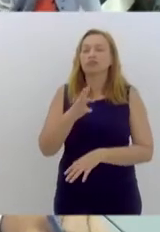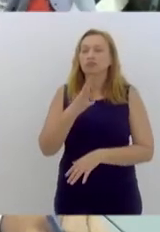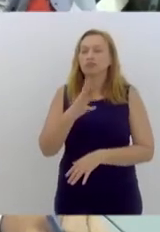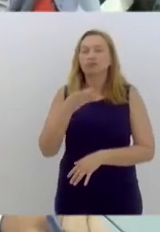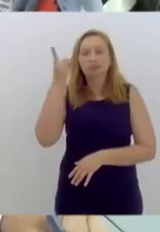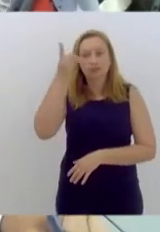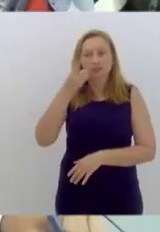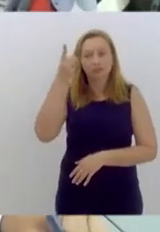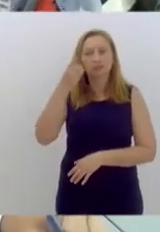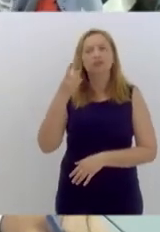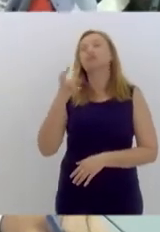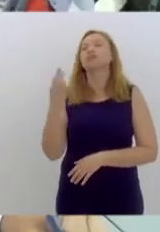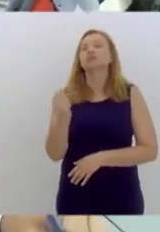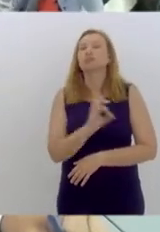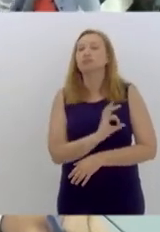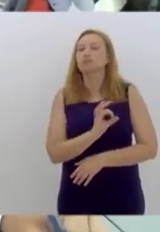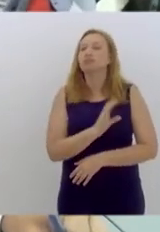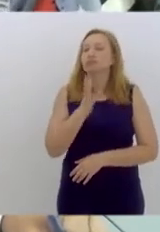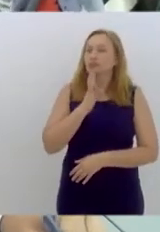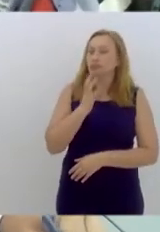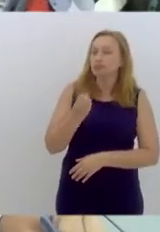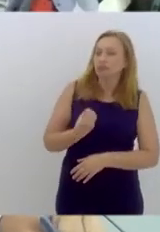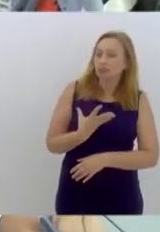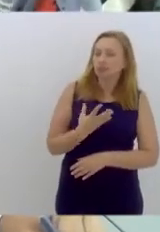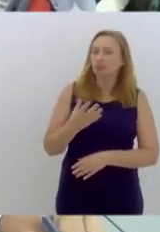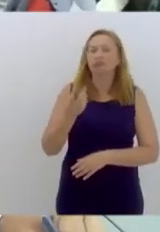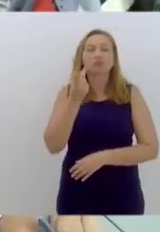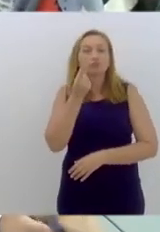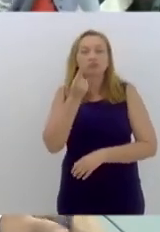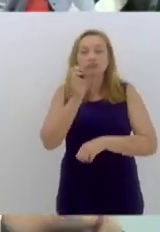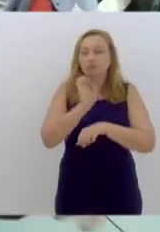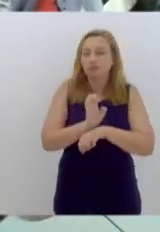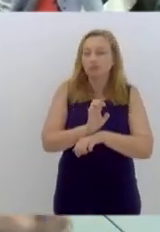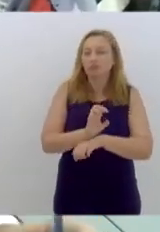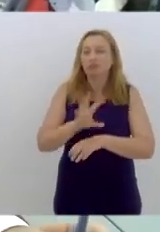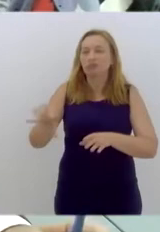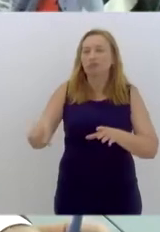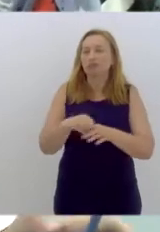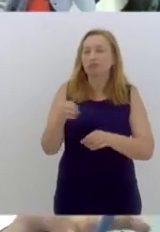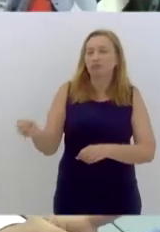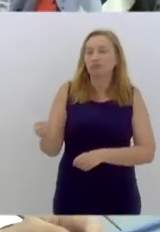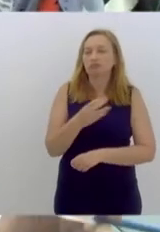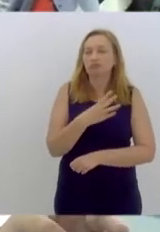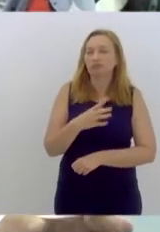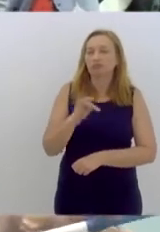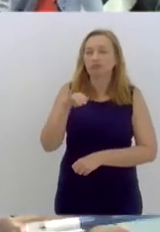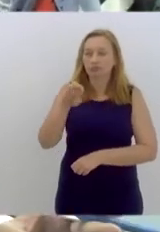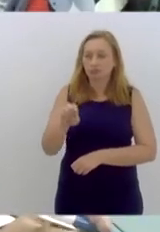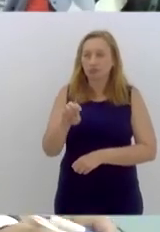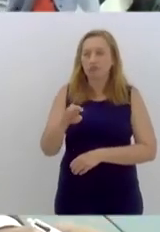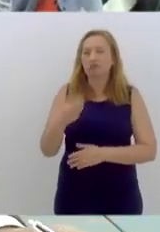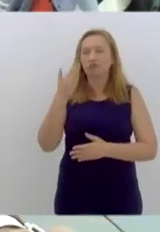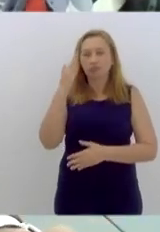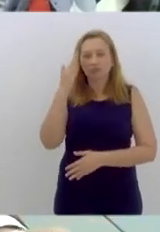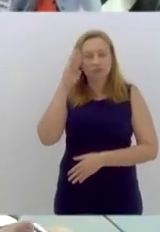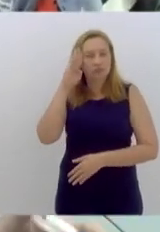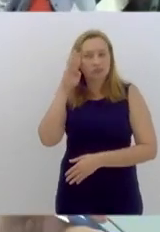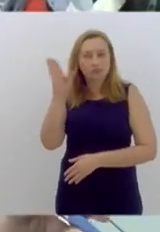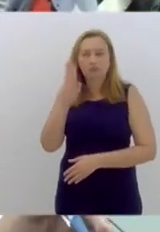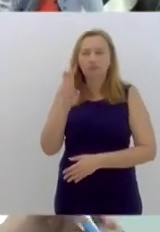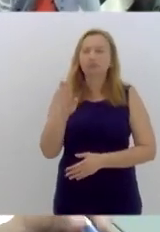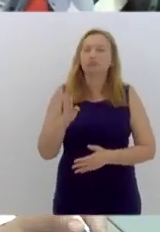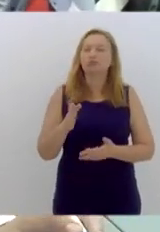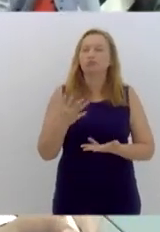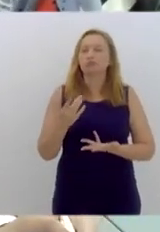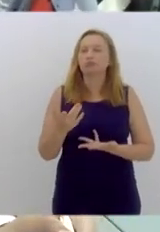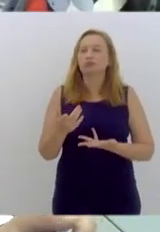do Ceará, sobre isso foi o que inspirou que se entrasse no novo Fundeb isso. E alguns princípios norteadores que a gente acredita que devem